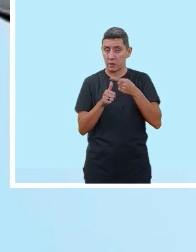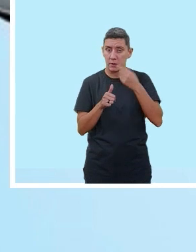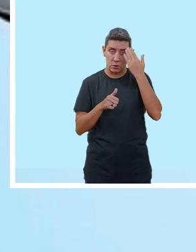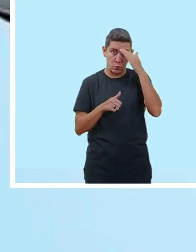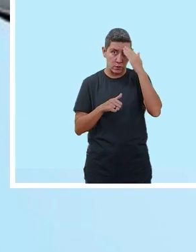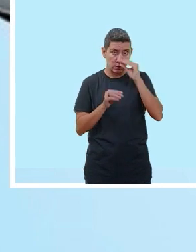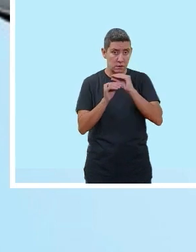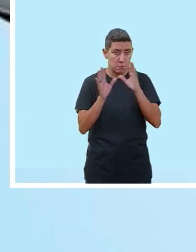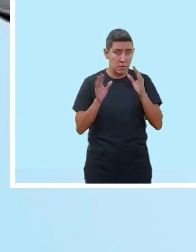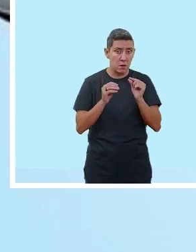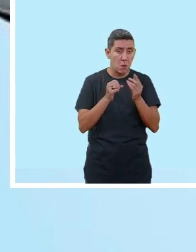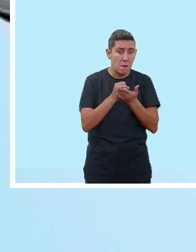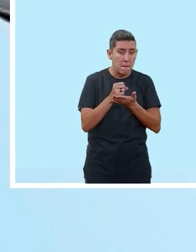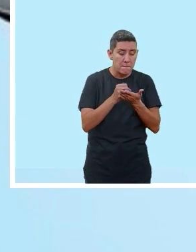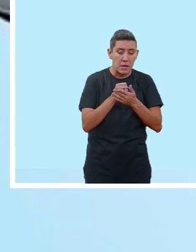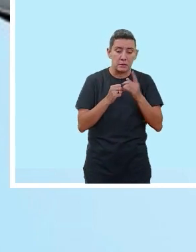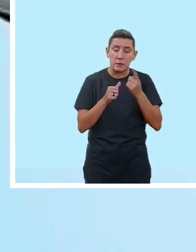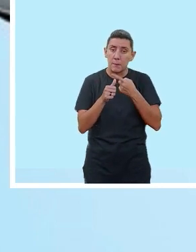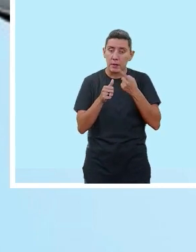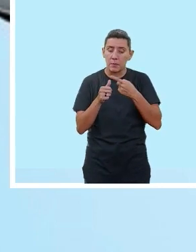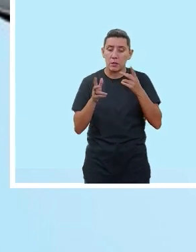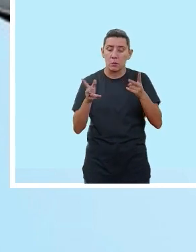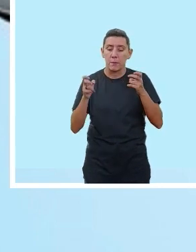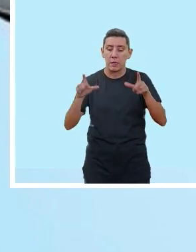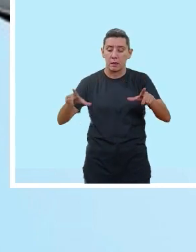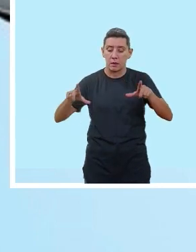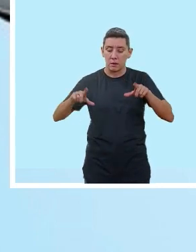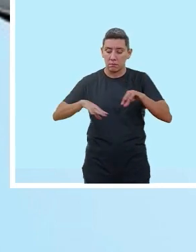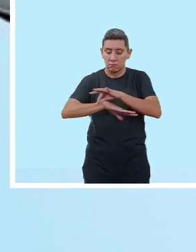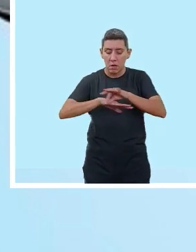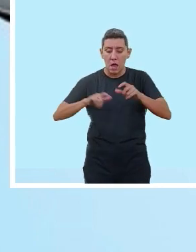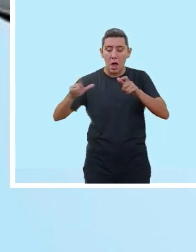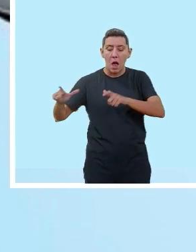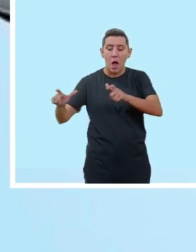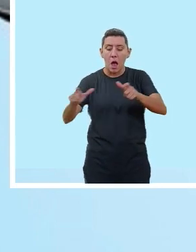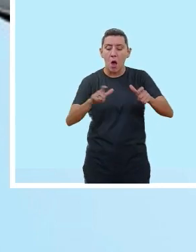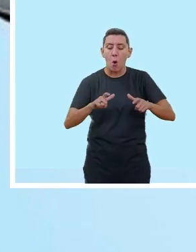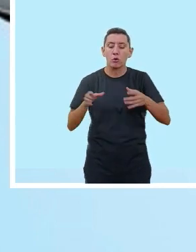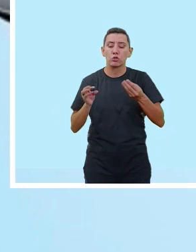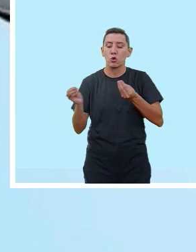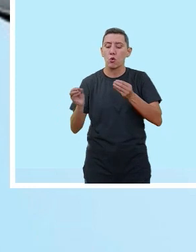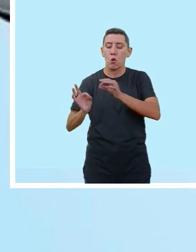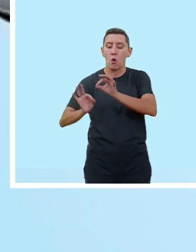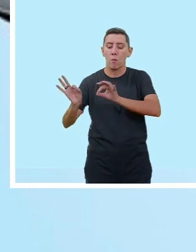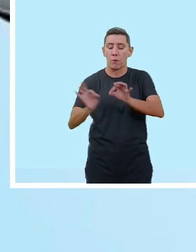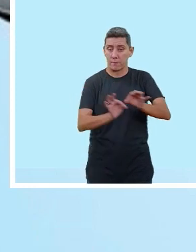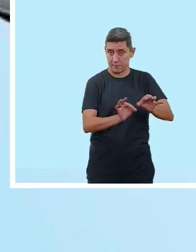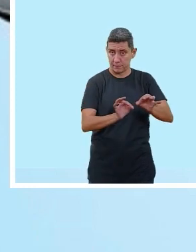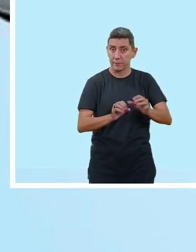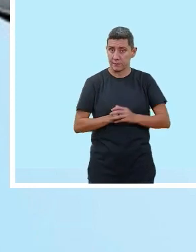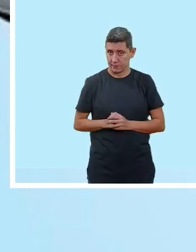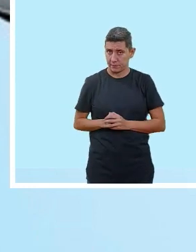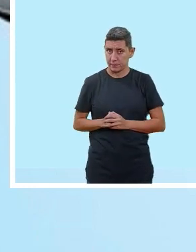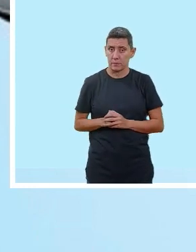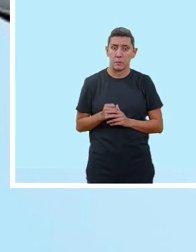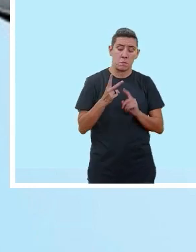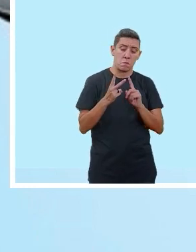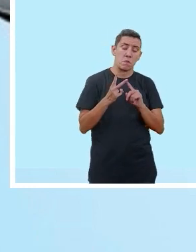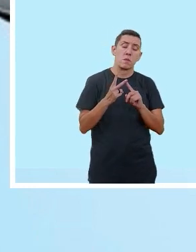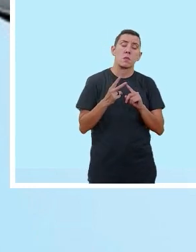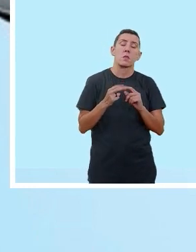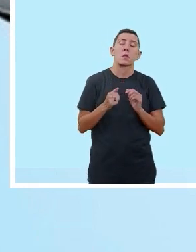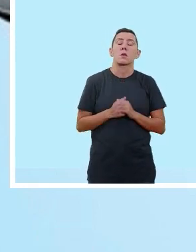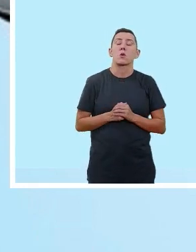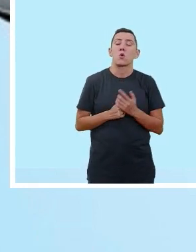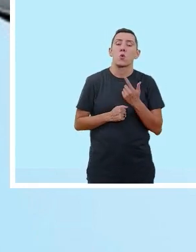mais básico aí da questão de energia solar, né? Nós temos um segundo tópico aqui, né,